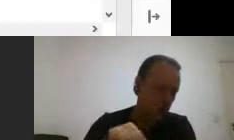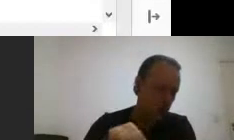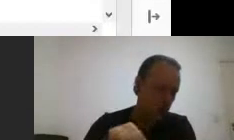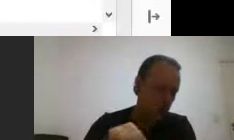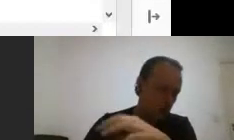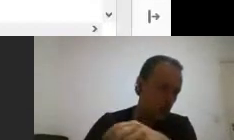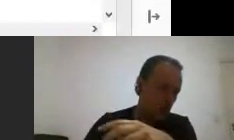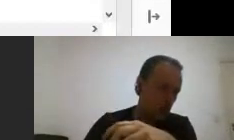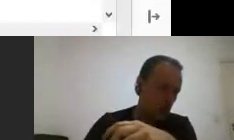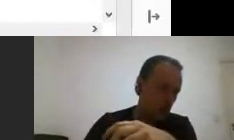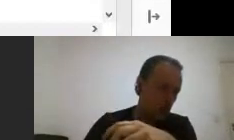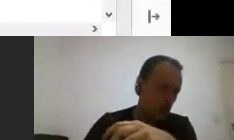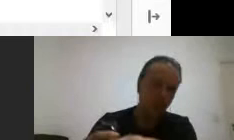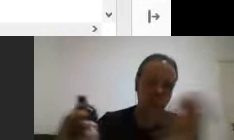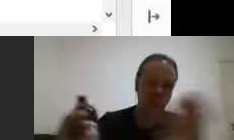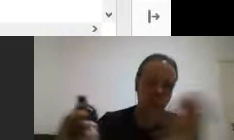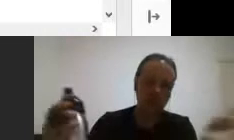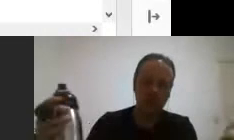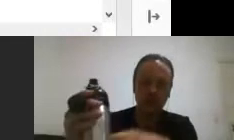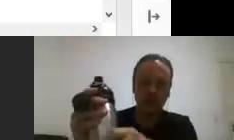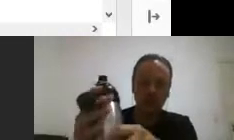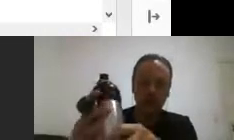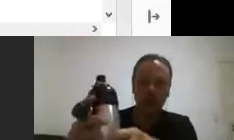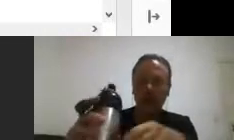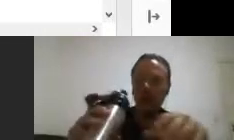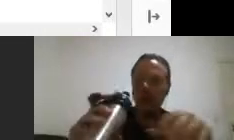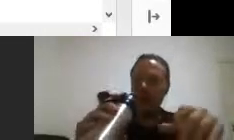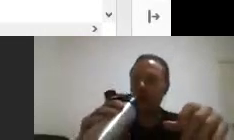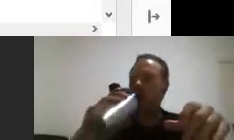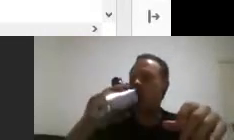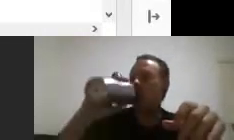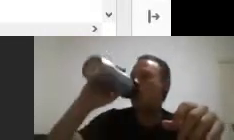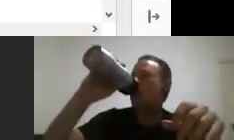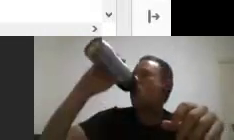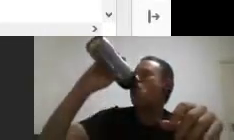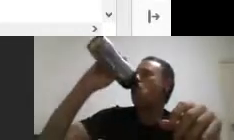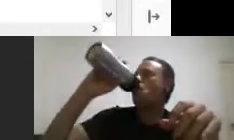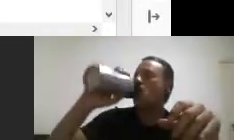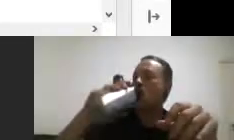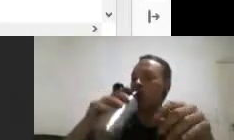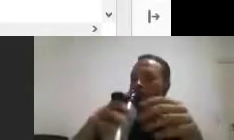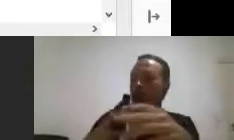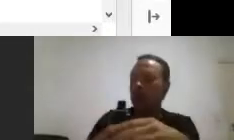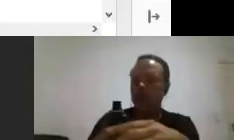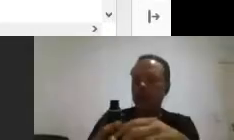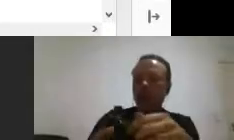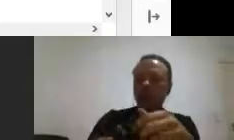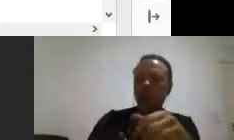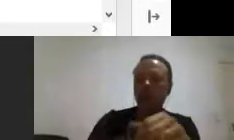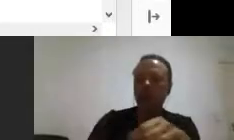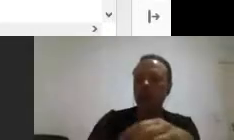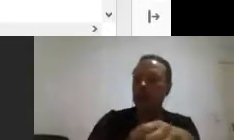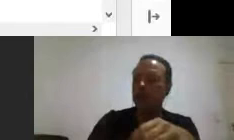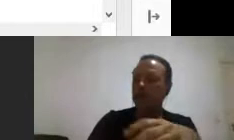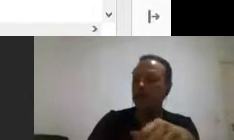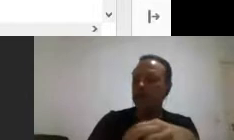Para mim aqui tá normal. Para mim também. Normal, professor. Para mim também. Para mim também.